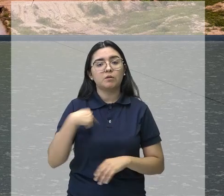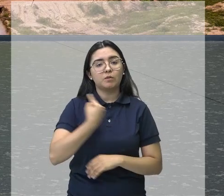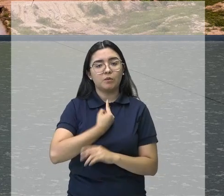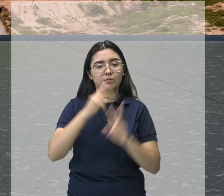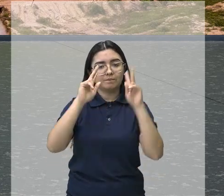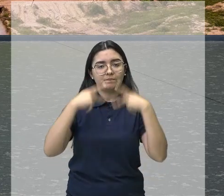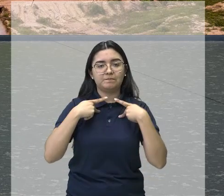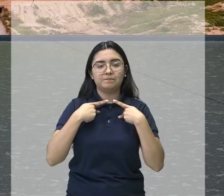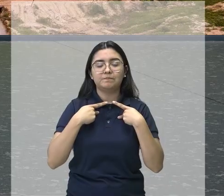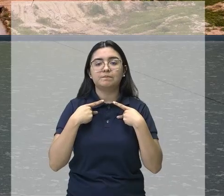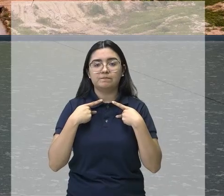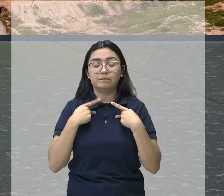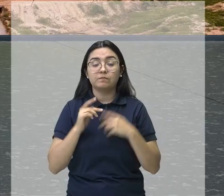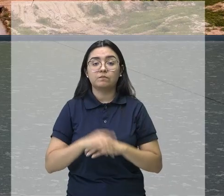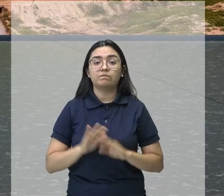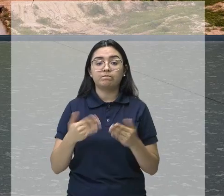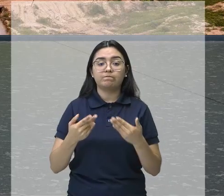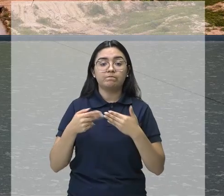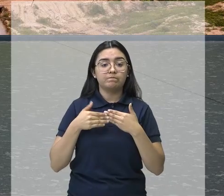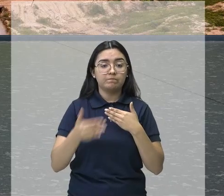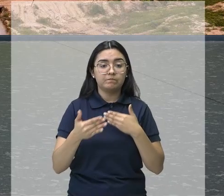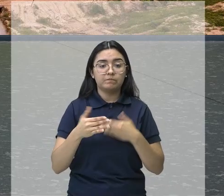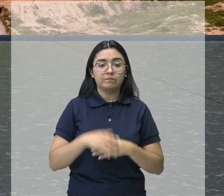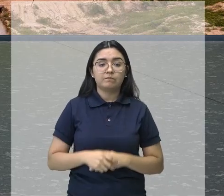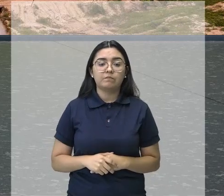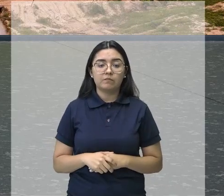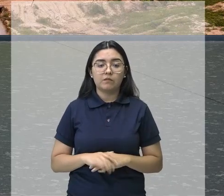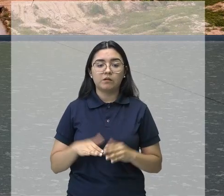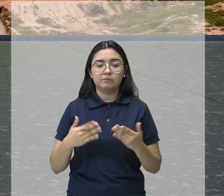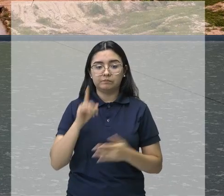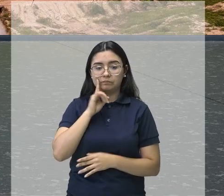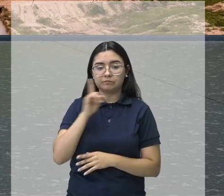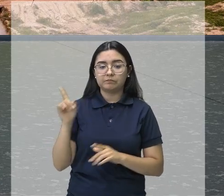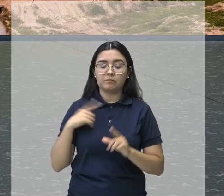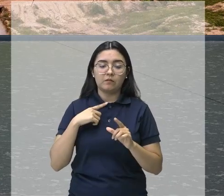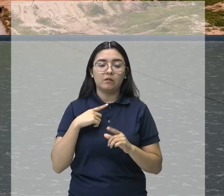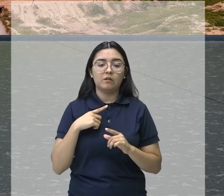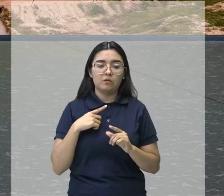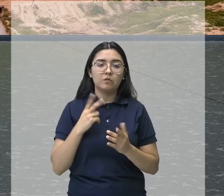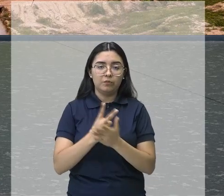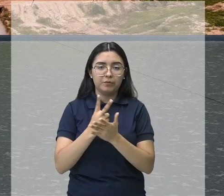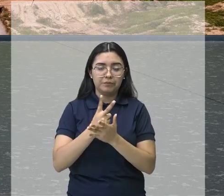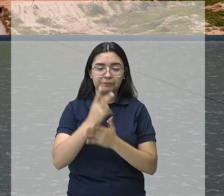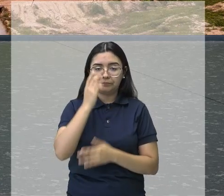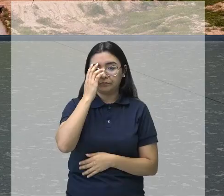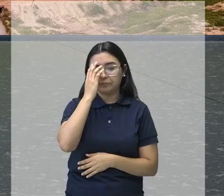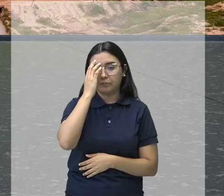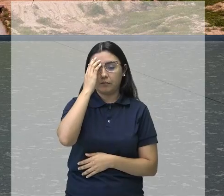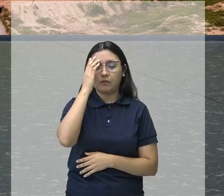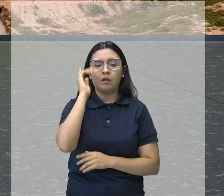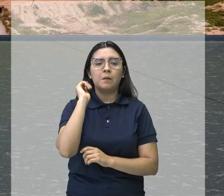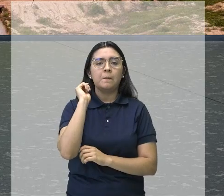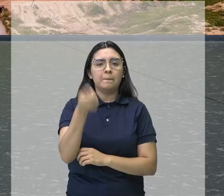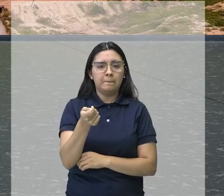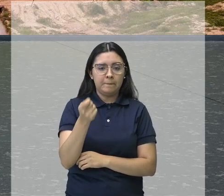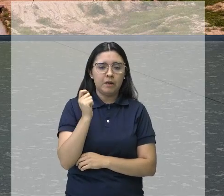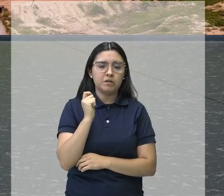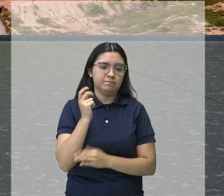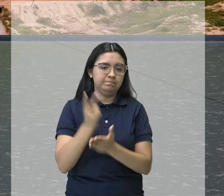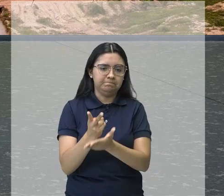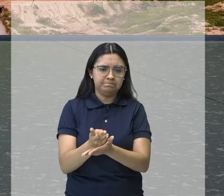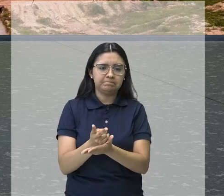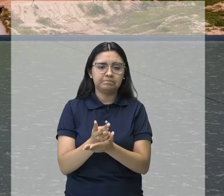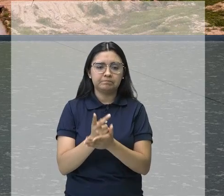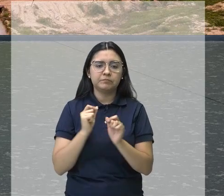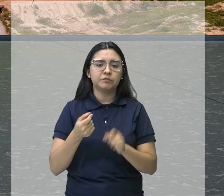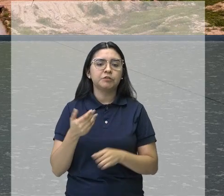nós, seres humanos. Continuando aí com extrativismo predatório, pesca excessiva